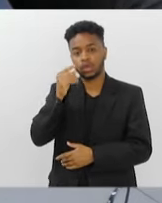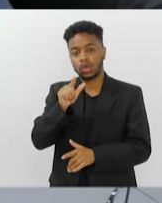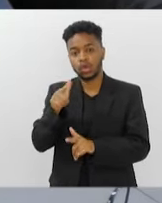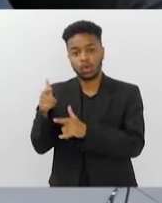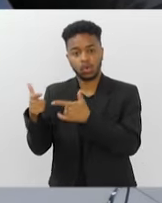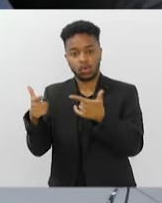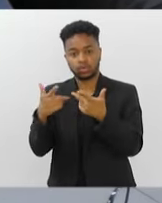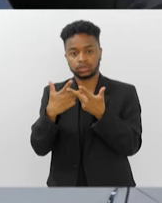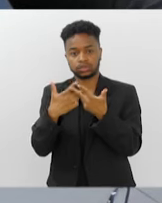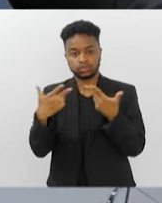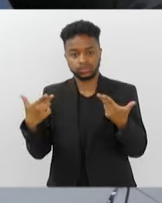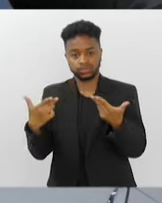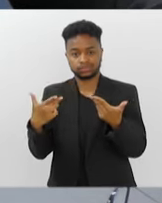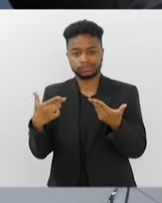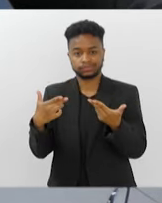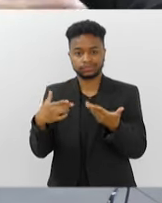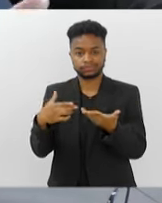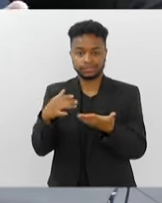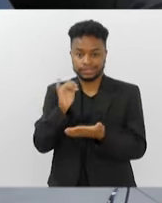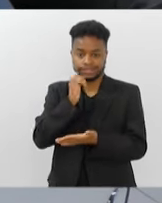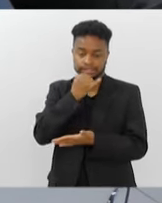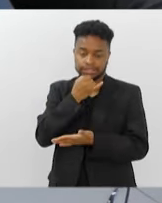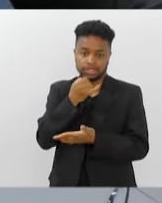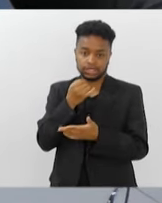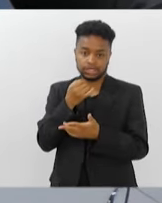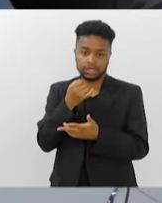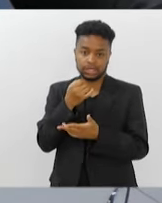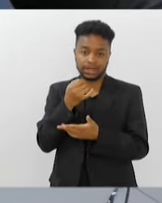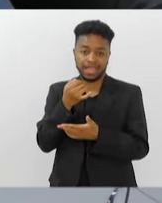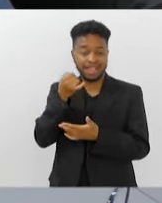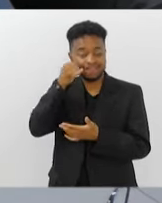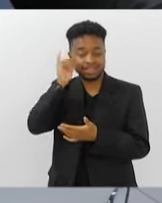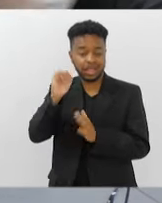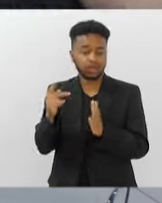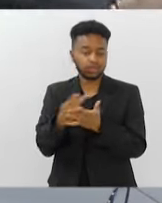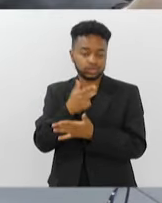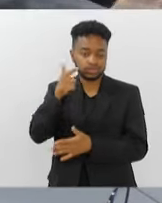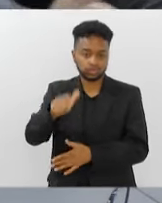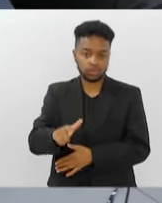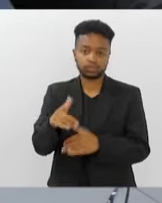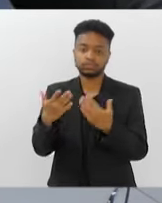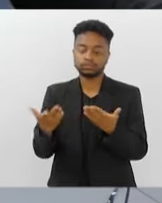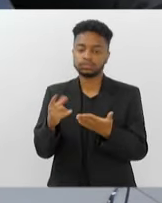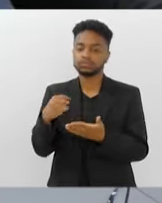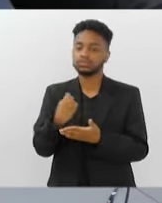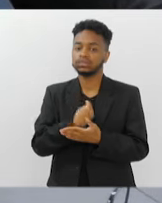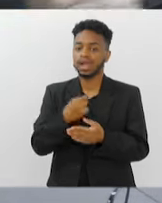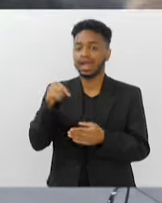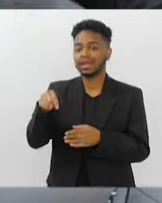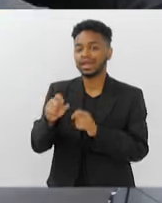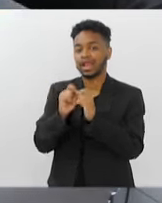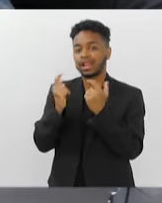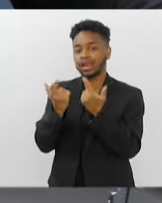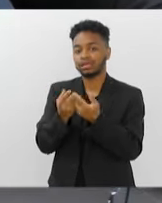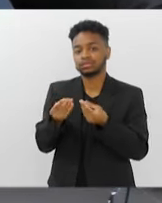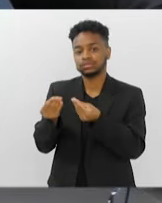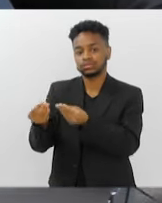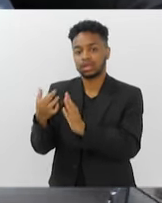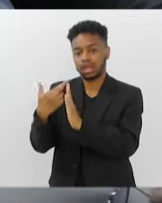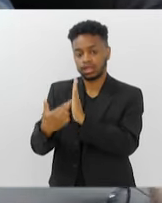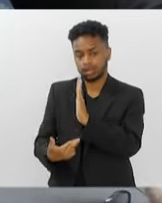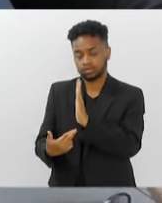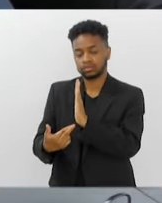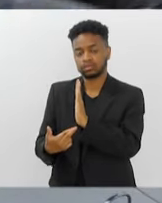fatos lamentáveis como aconteceu em outros eventos não possam vir acontecer então a gente vai submeter a esta casa em cima de um relatório que a gente